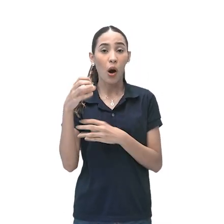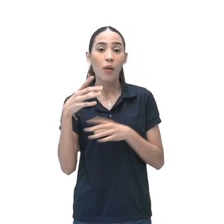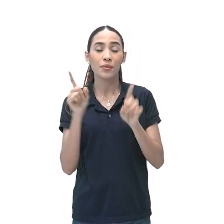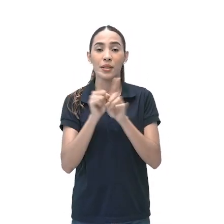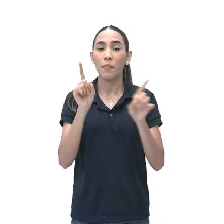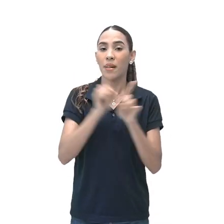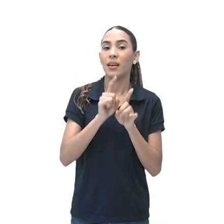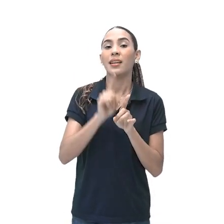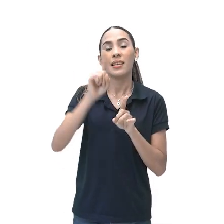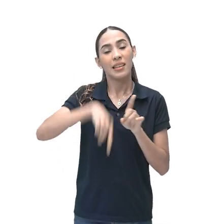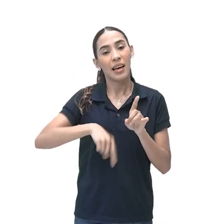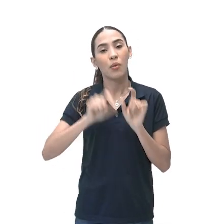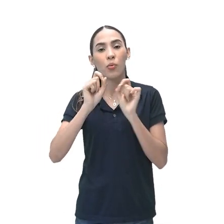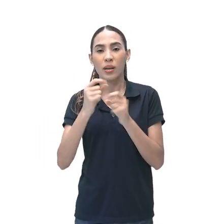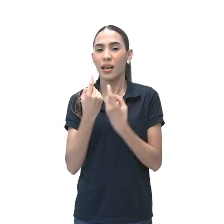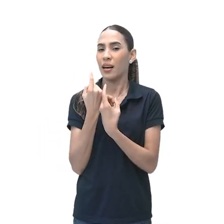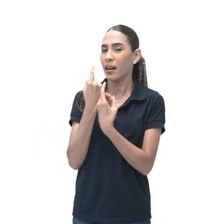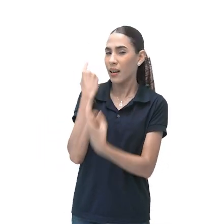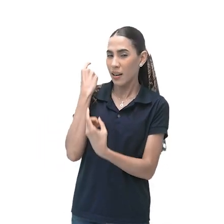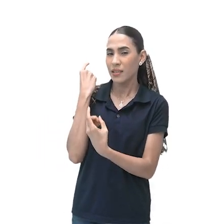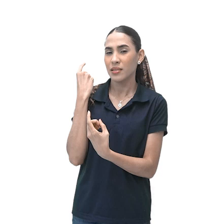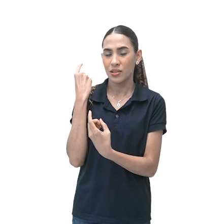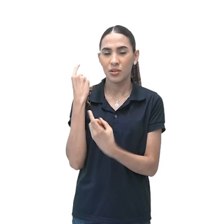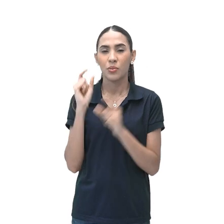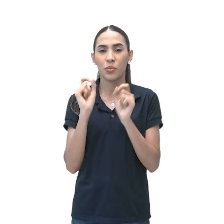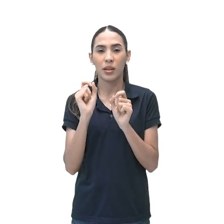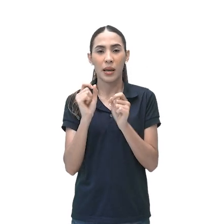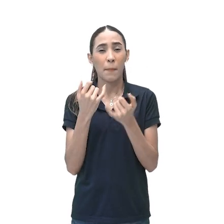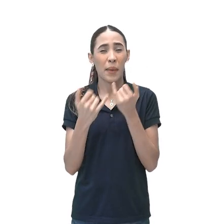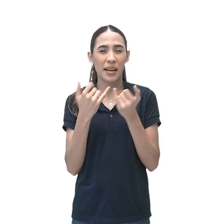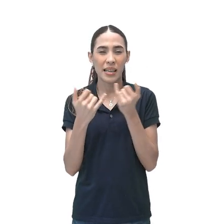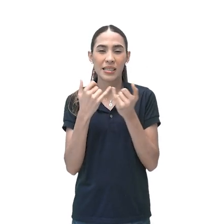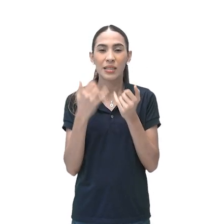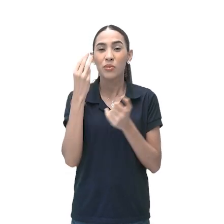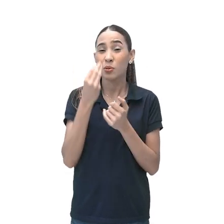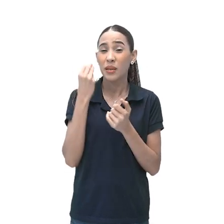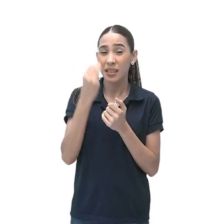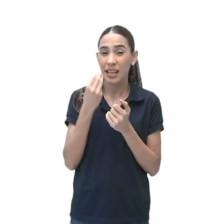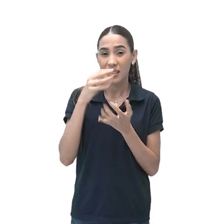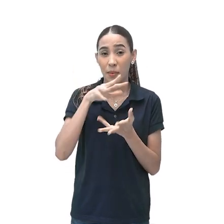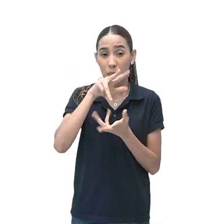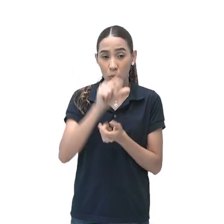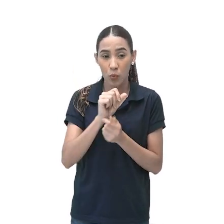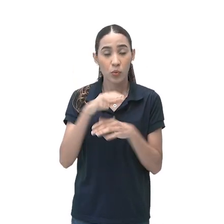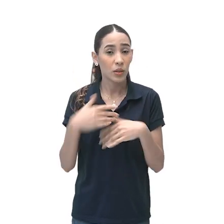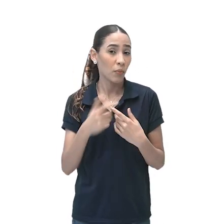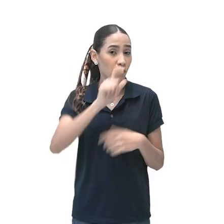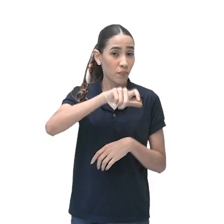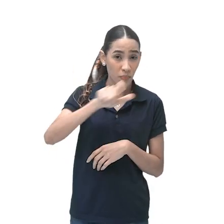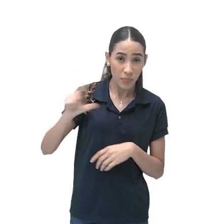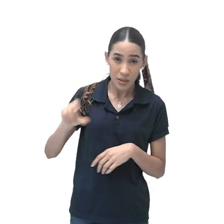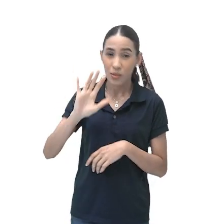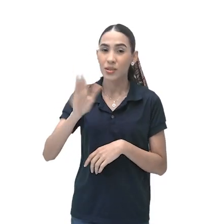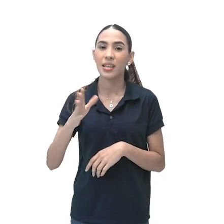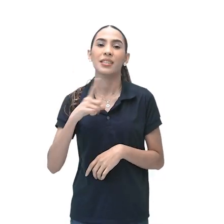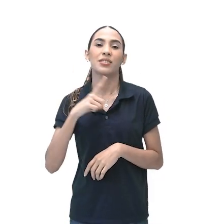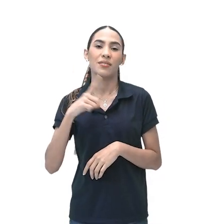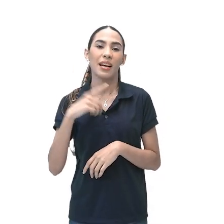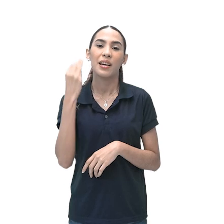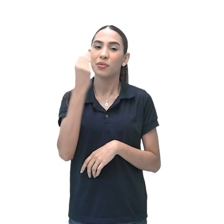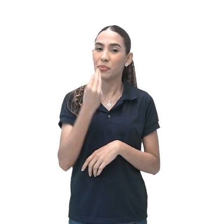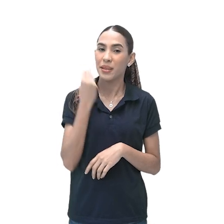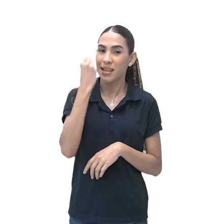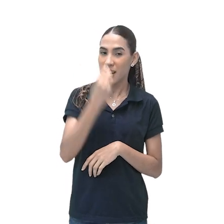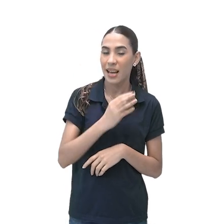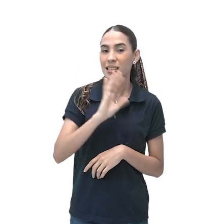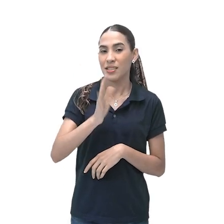que são velhos como o mundo. Então, observe que nós temos a ideia de pessoas que já passaram desta fase,